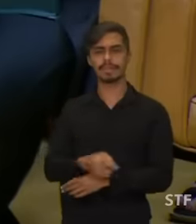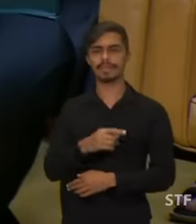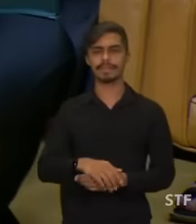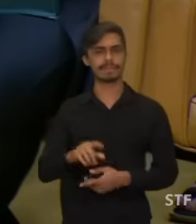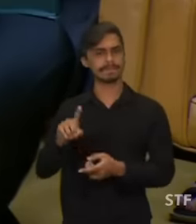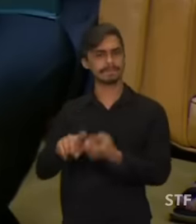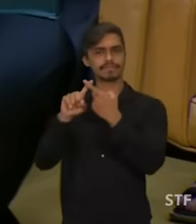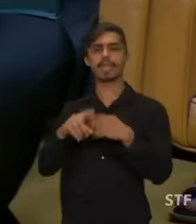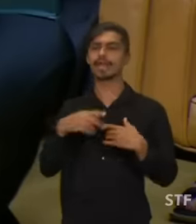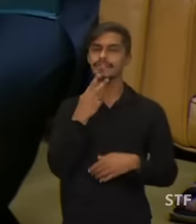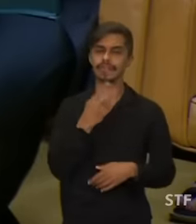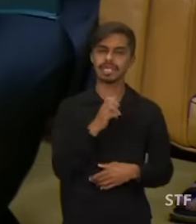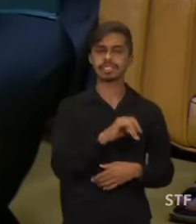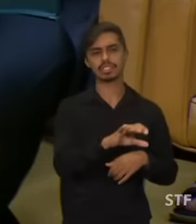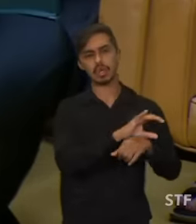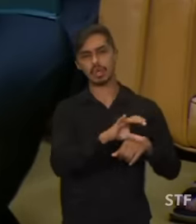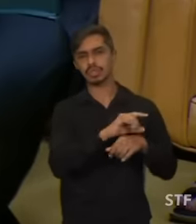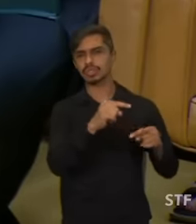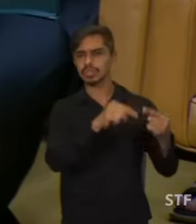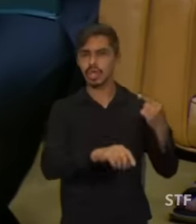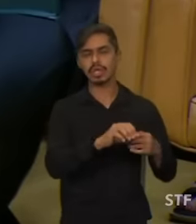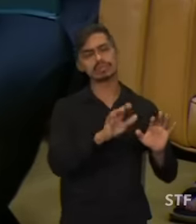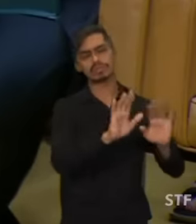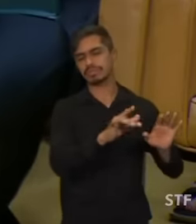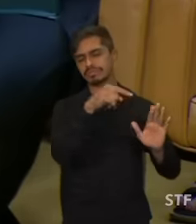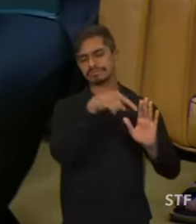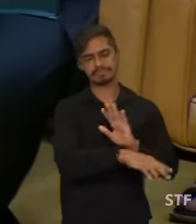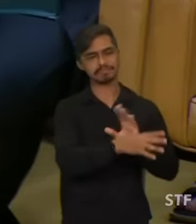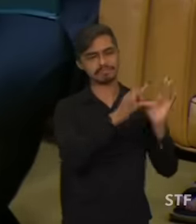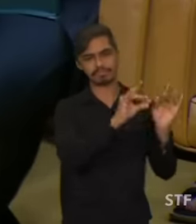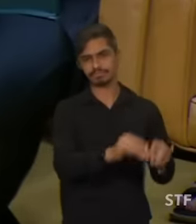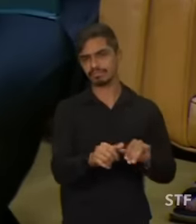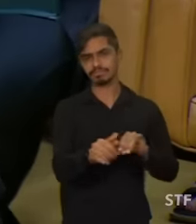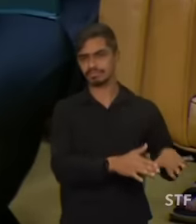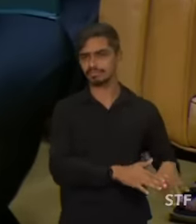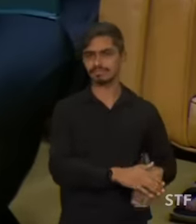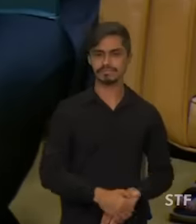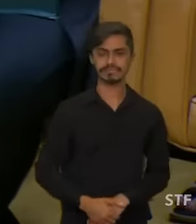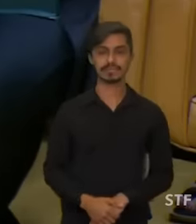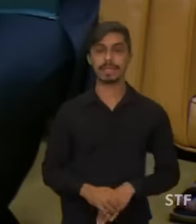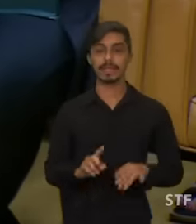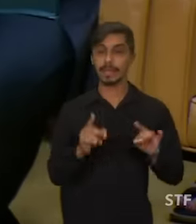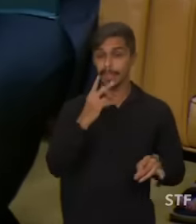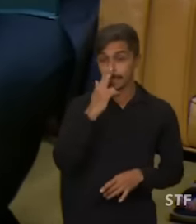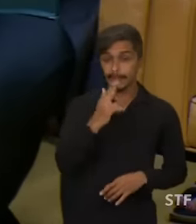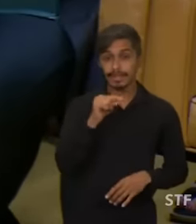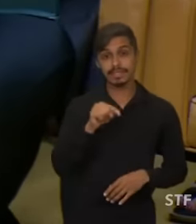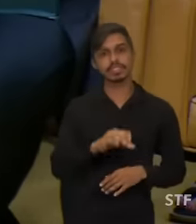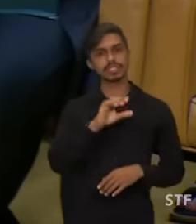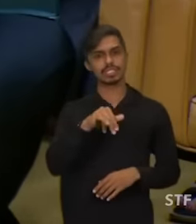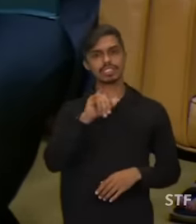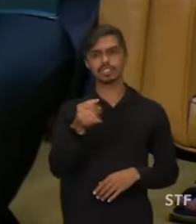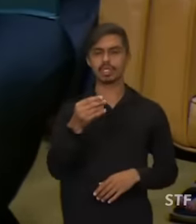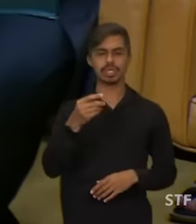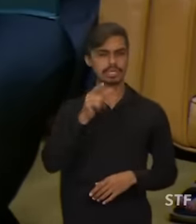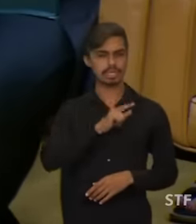discussões sobre a constitucionalidade de um projeto nesse sentido, não quero entrar aqui nesse mérito. Mas me parece muito claro que o CNJ, a pretexto